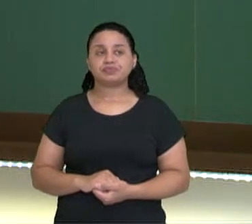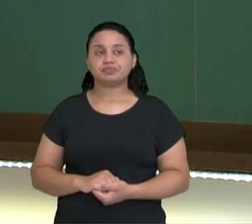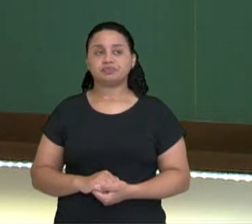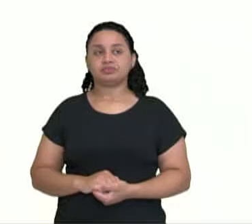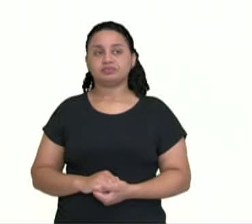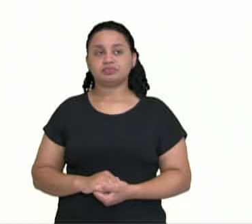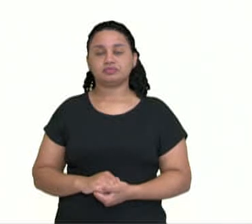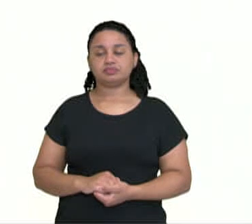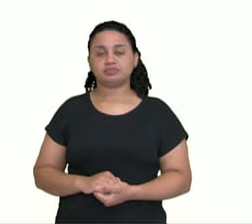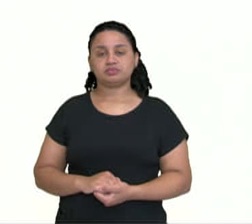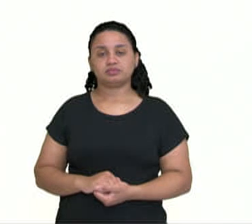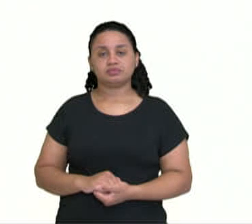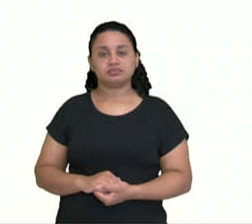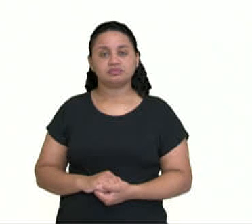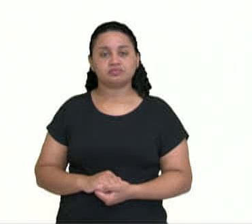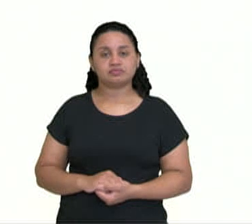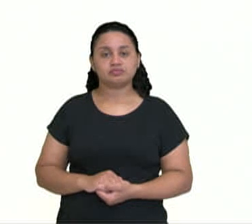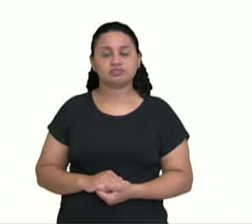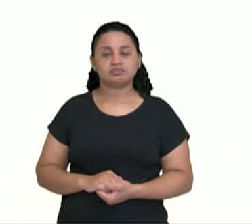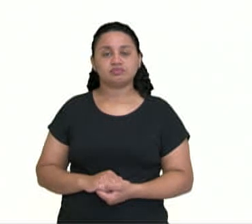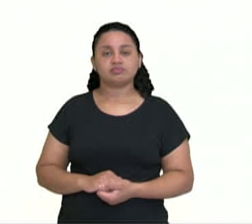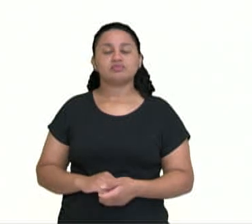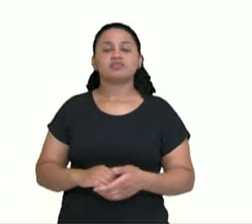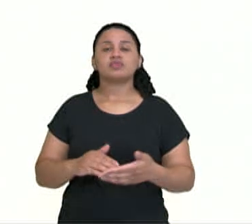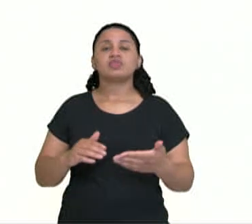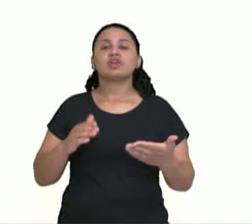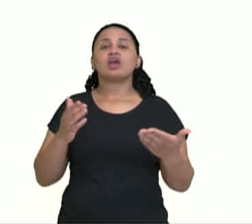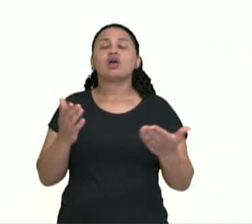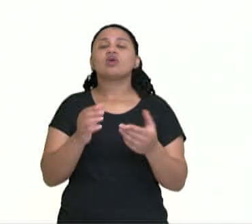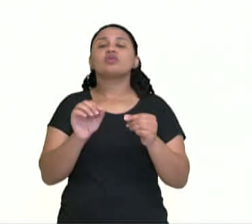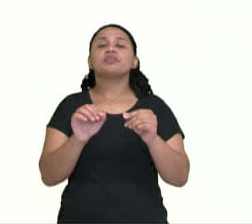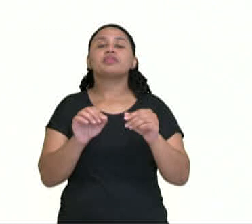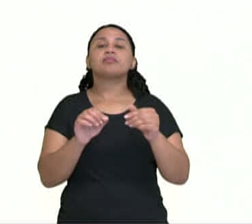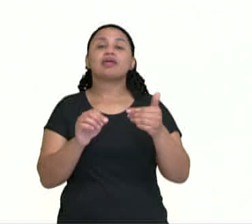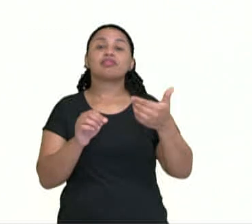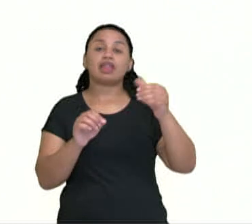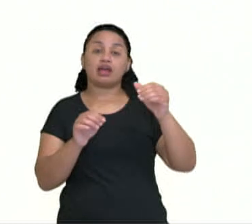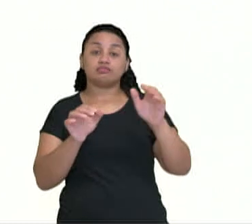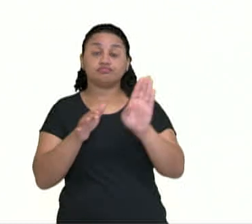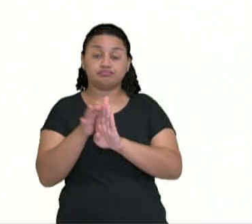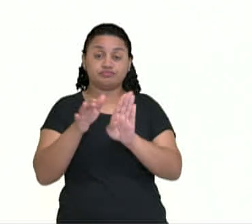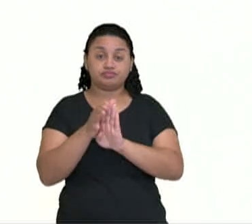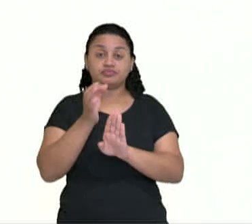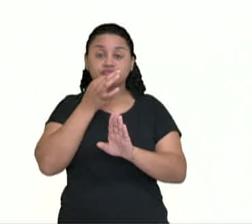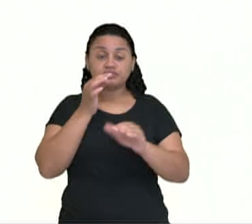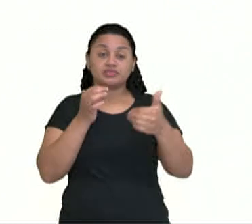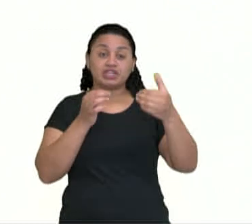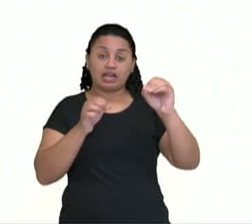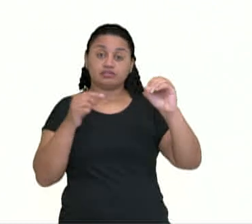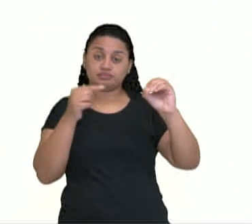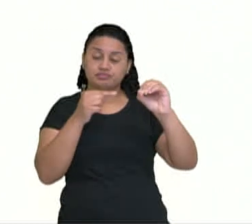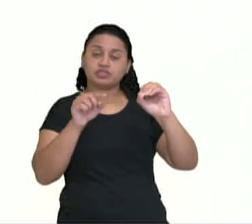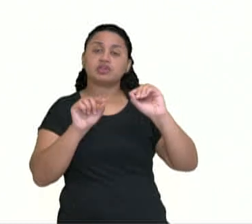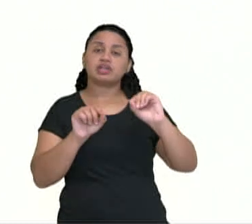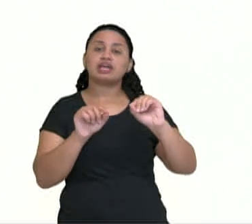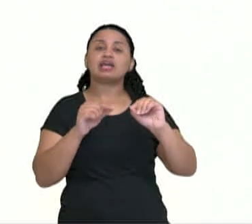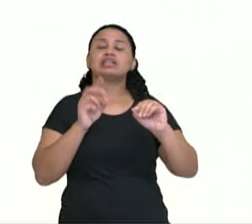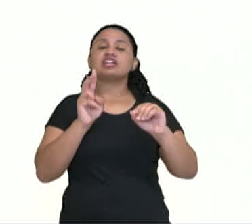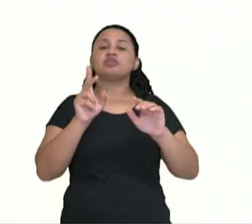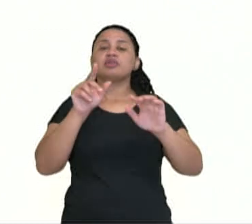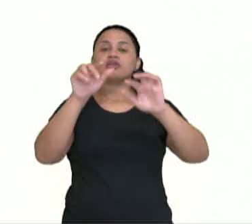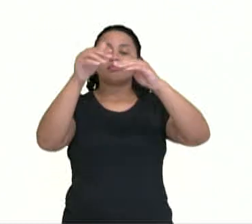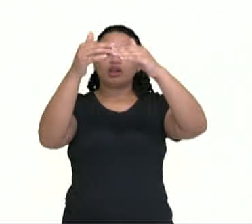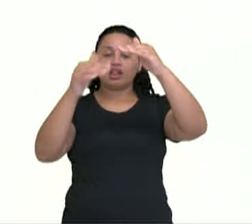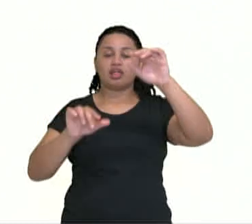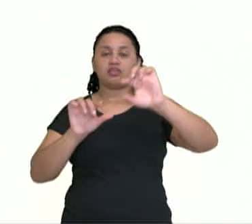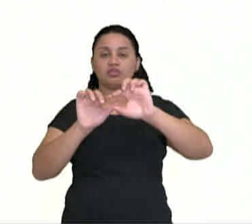About Us section. Sempre lá no comecinho da página ou no final da página tem uma seção chamada